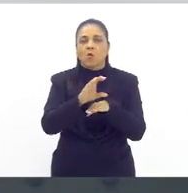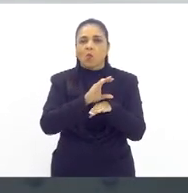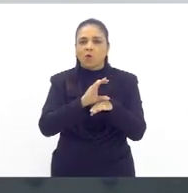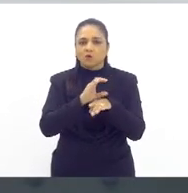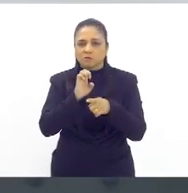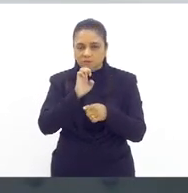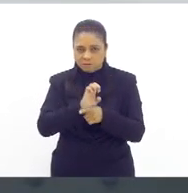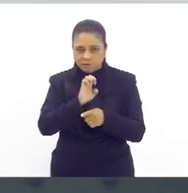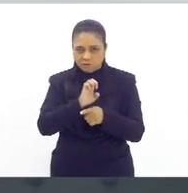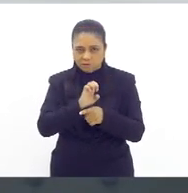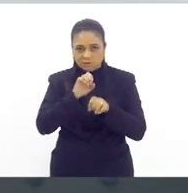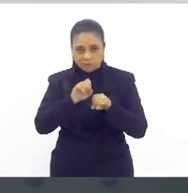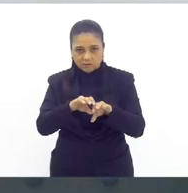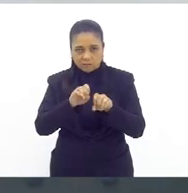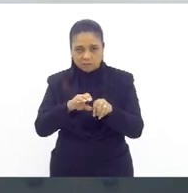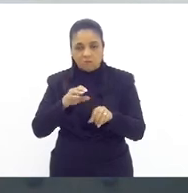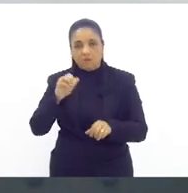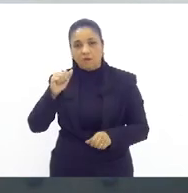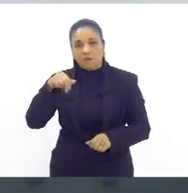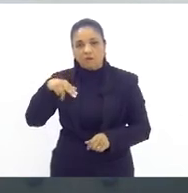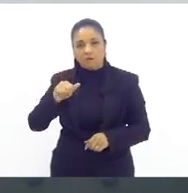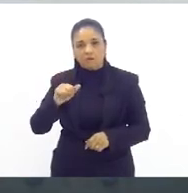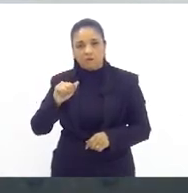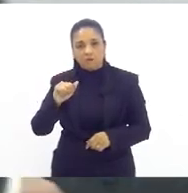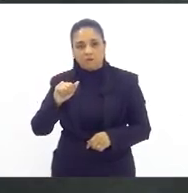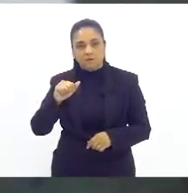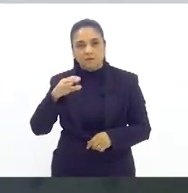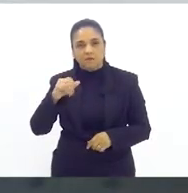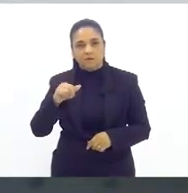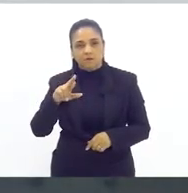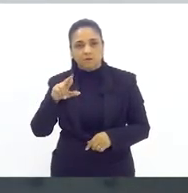Educação Ana Carolina Rosendo